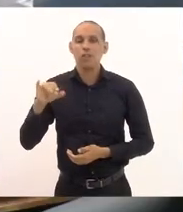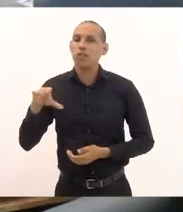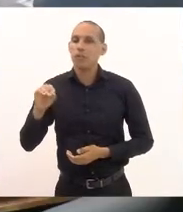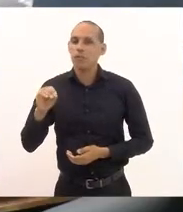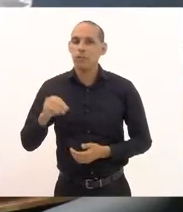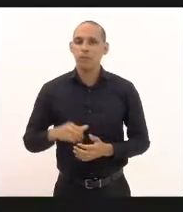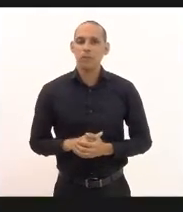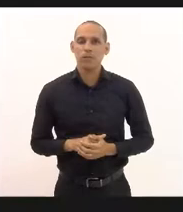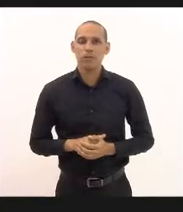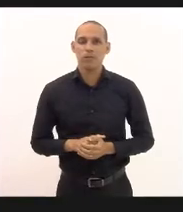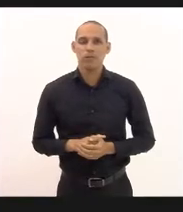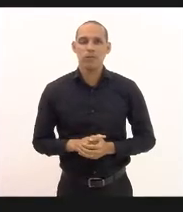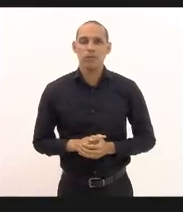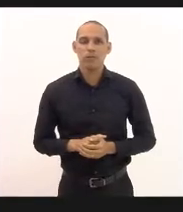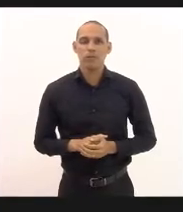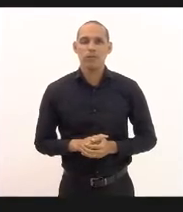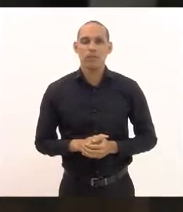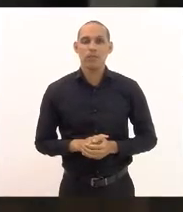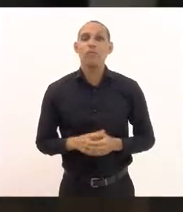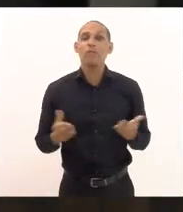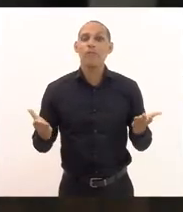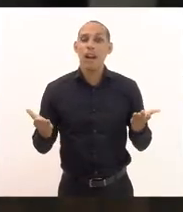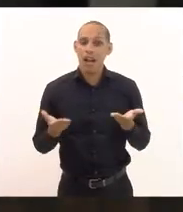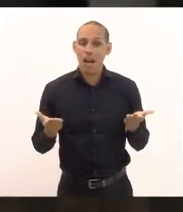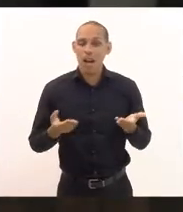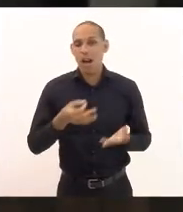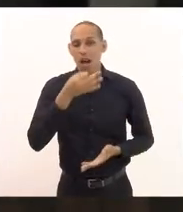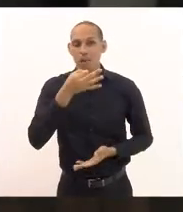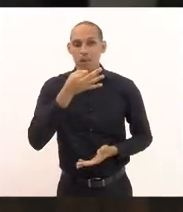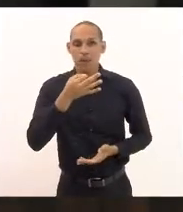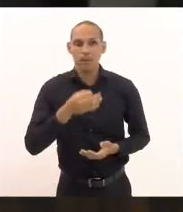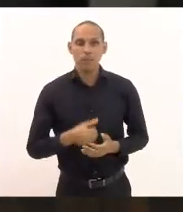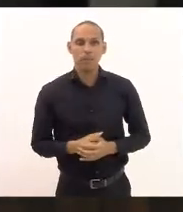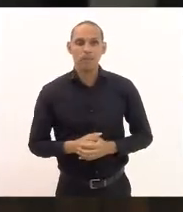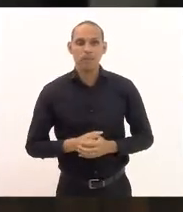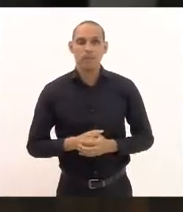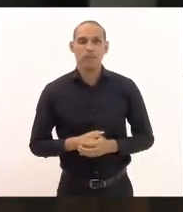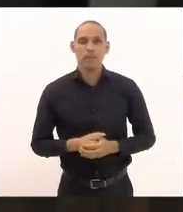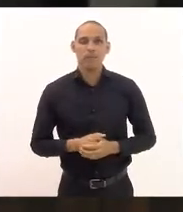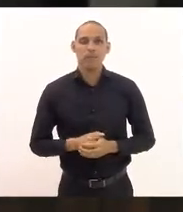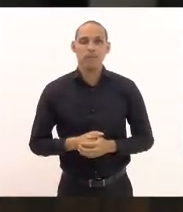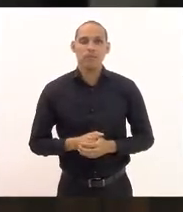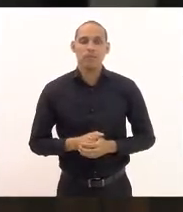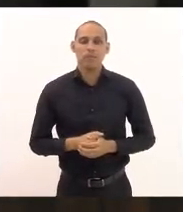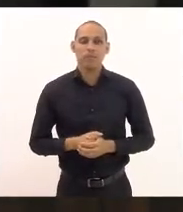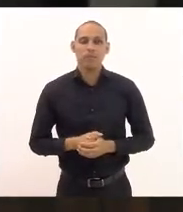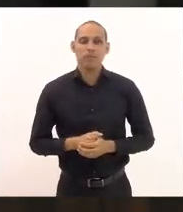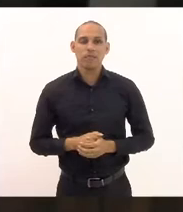Boa tarde, senhor presidente. Então vamos agora colher o parecer. Então vamos agora colher o parecer